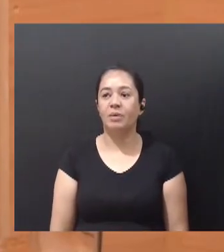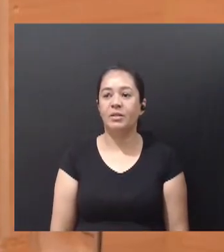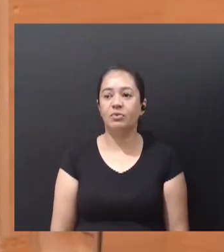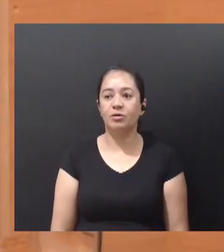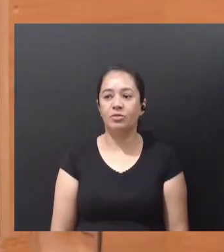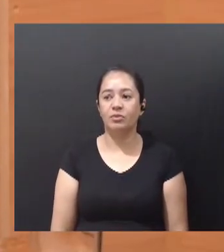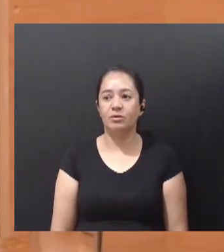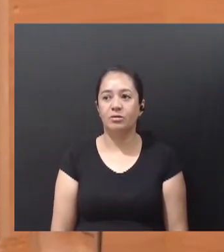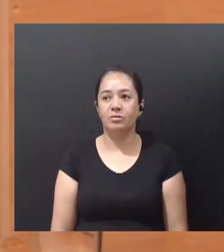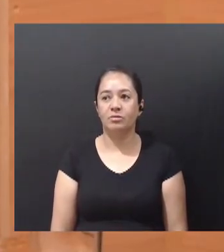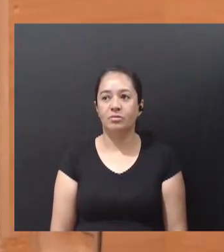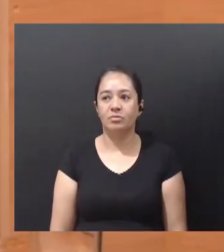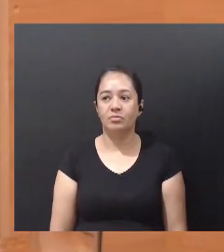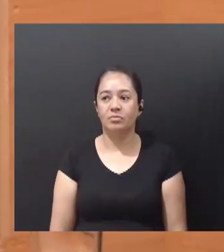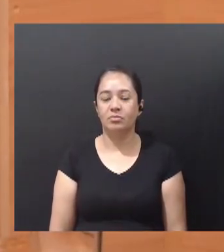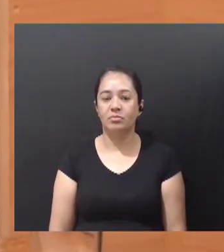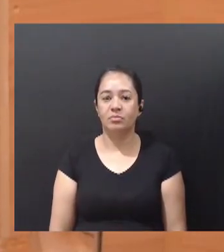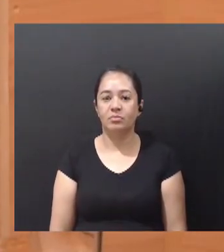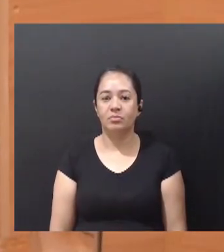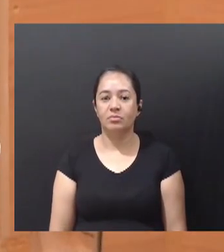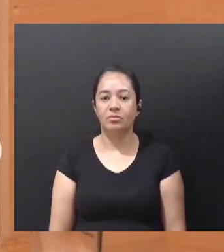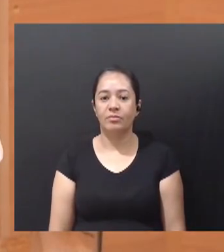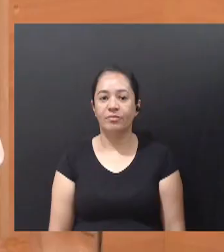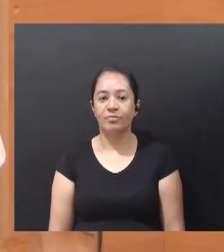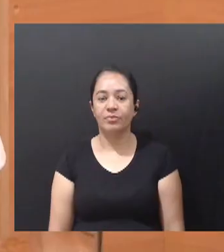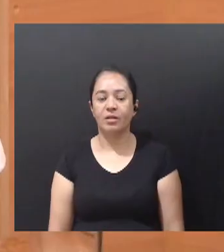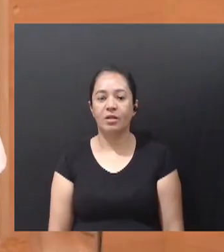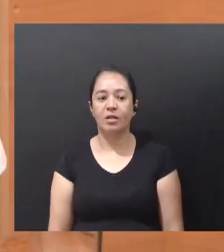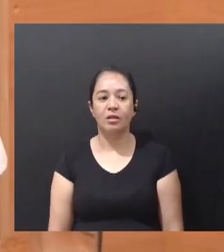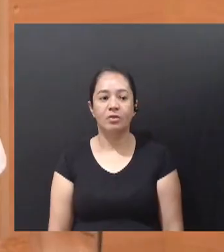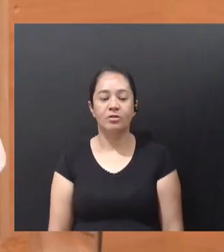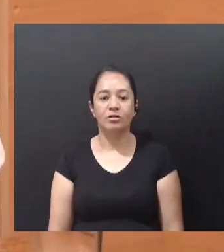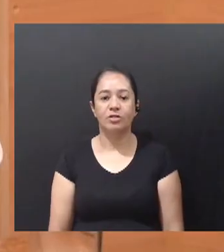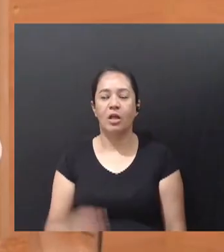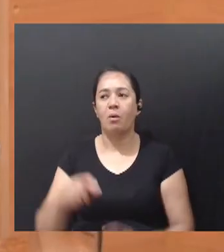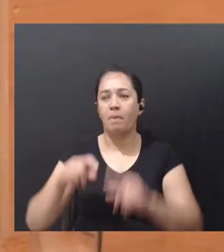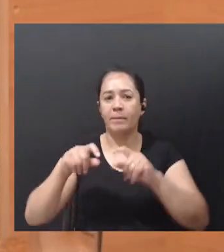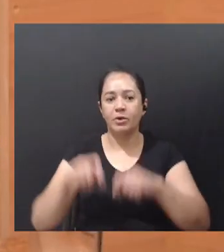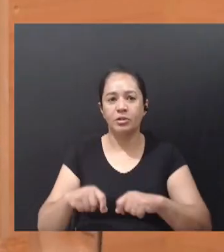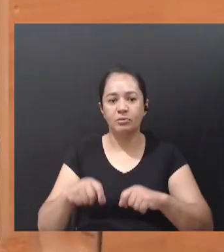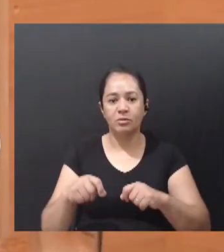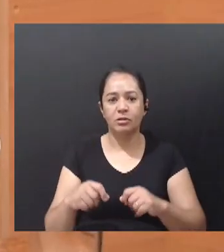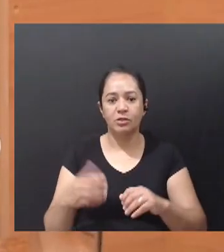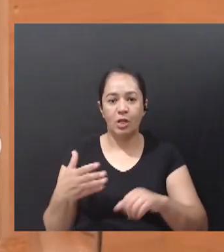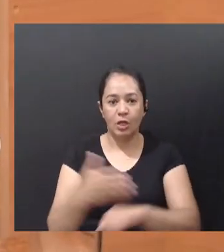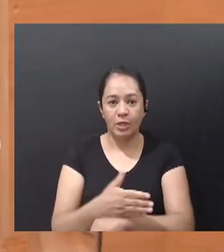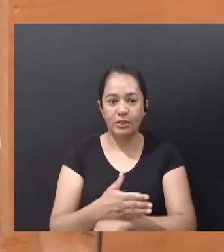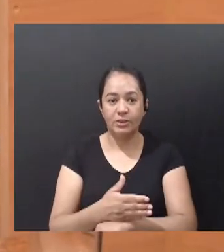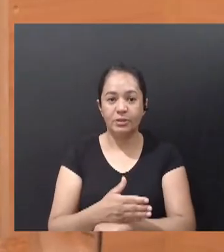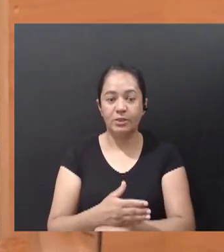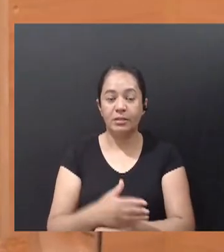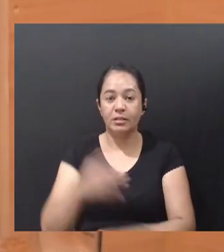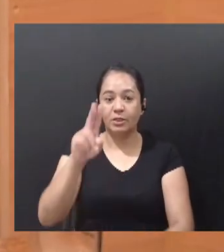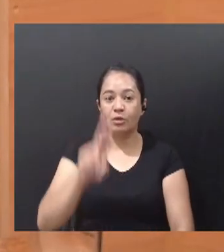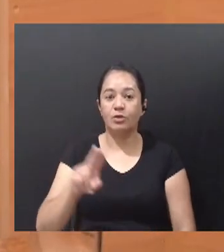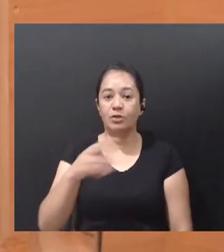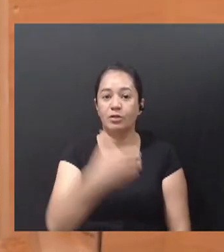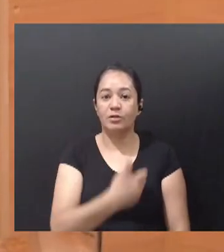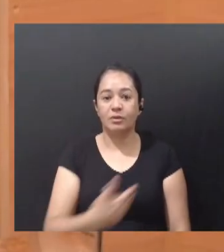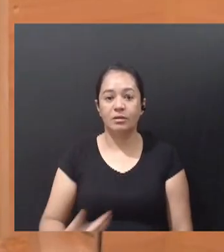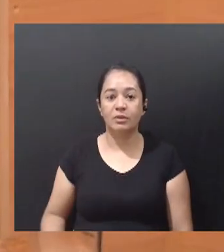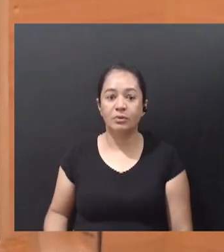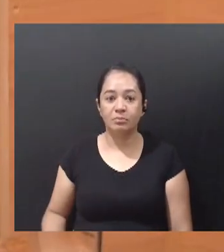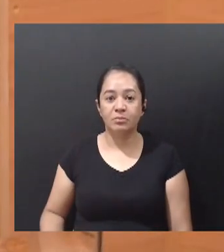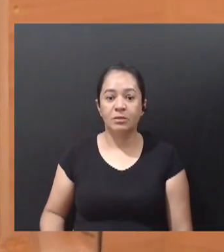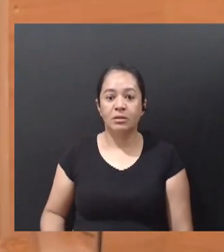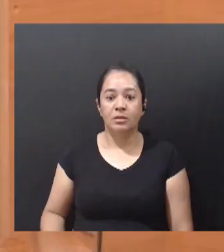popular Herbert de Souza tenha me possibilitado ingressar na universidade pública, a universidade pública ela